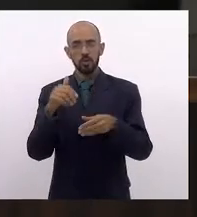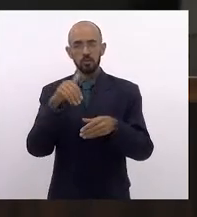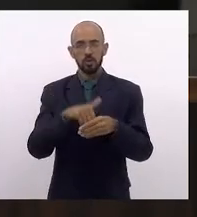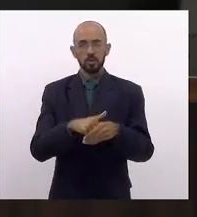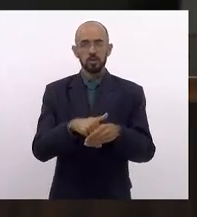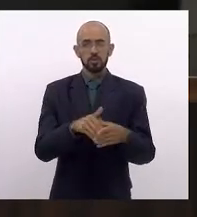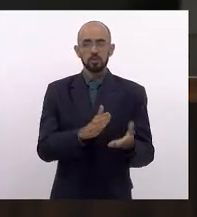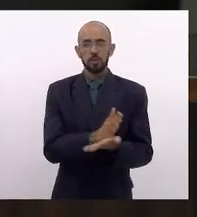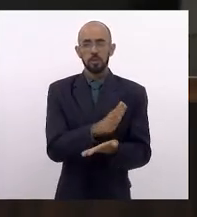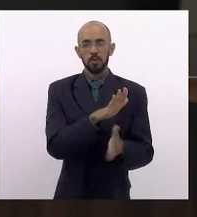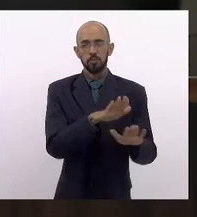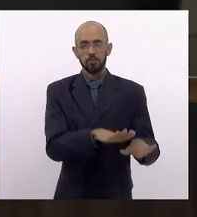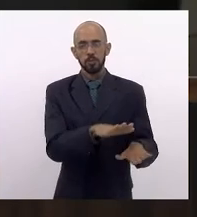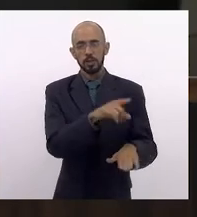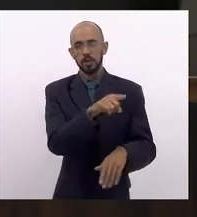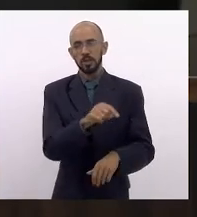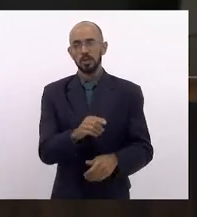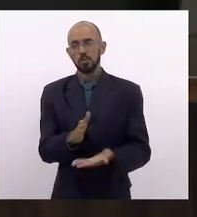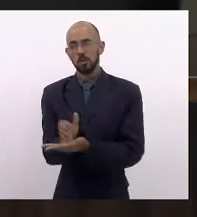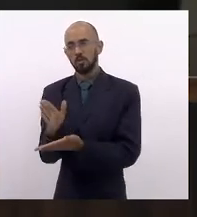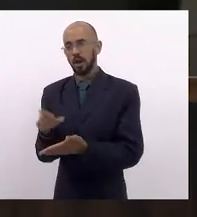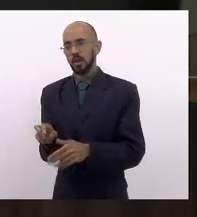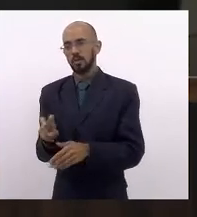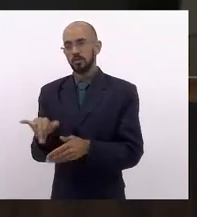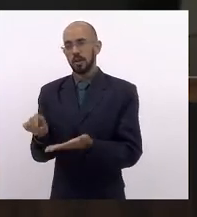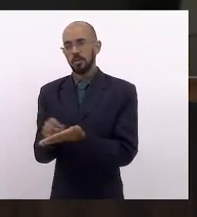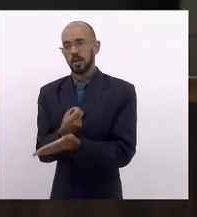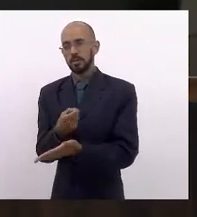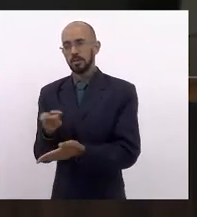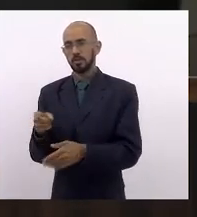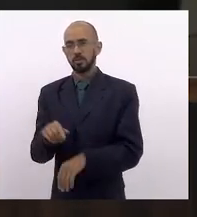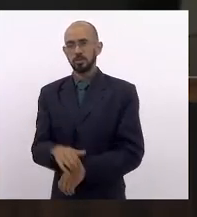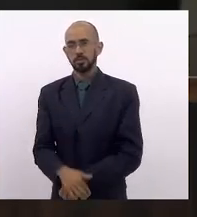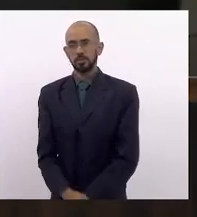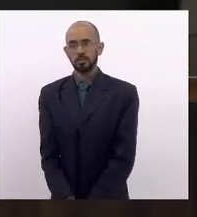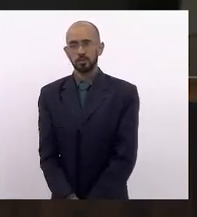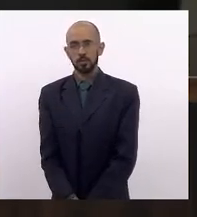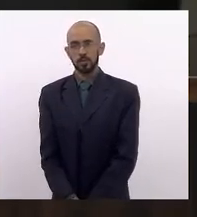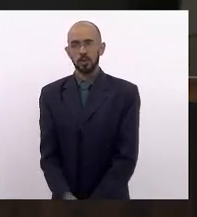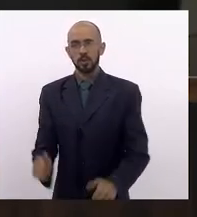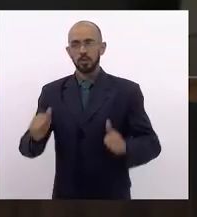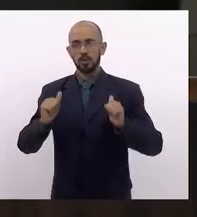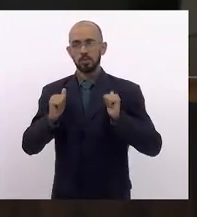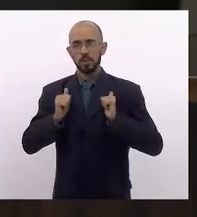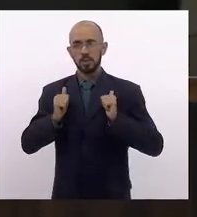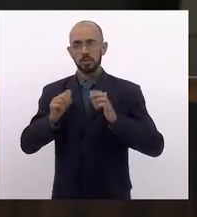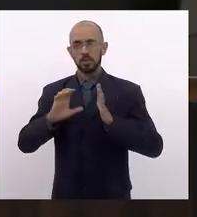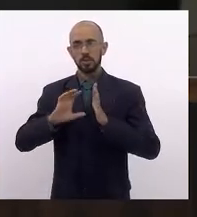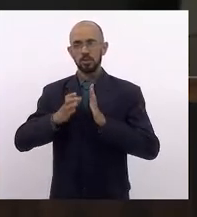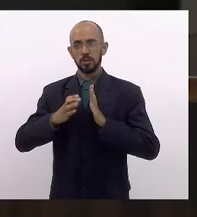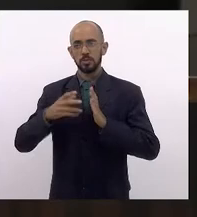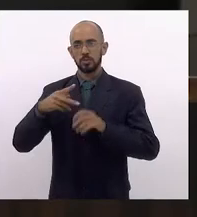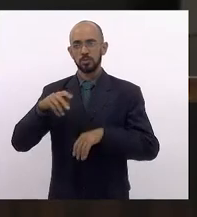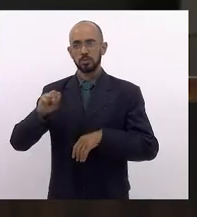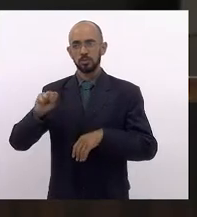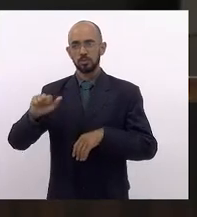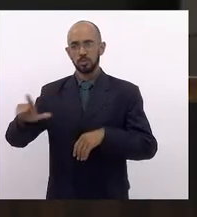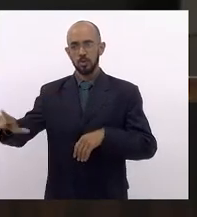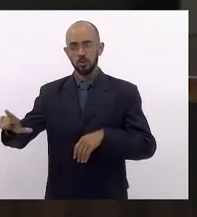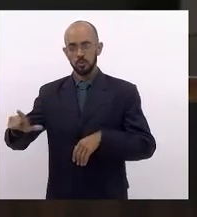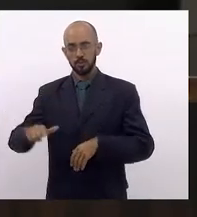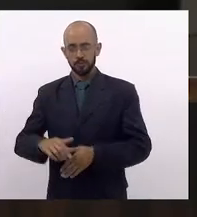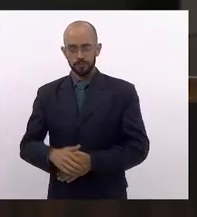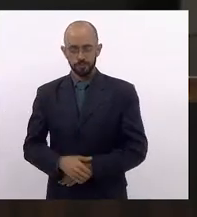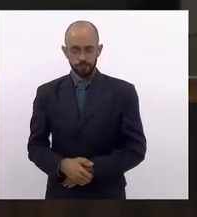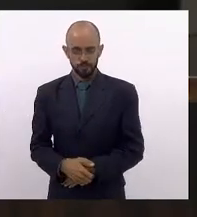o seu like aprovam permaneçam Como estão aprovada vai à pro e como abstenção da bancada do PSOL obtenção da